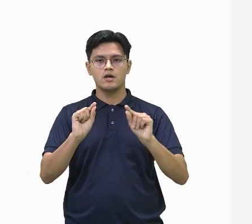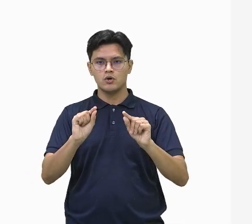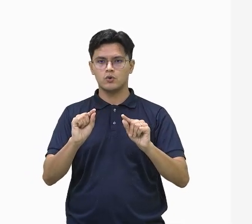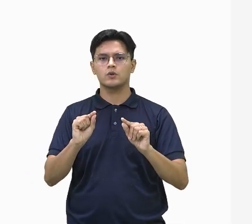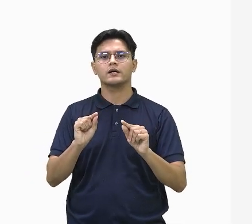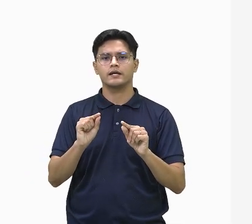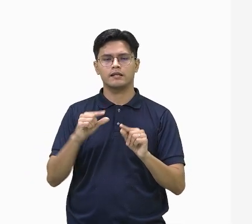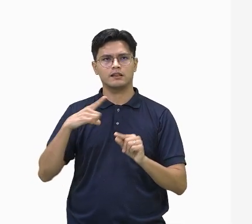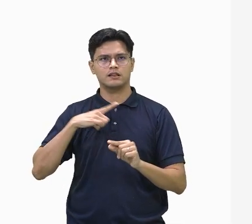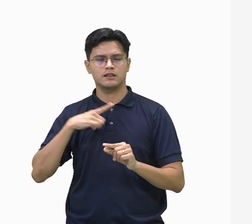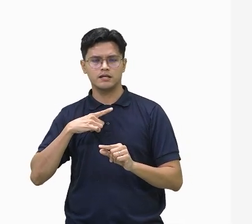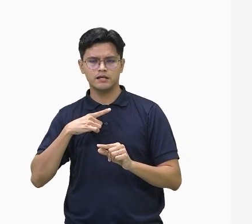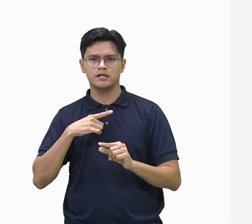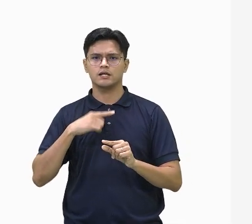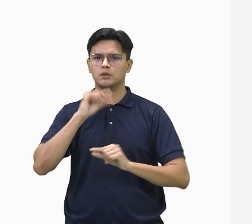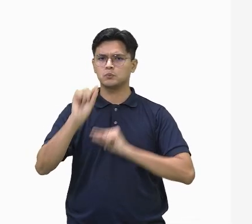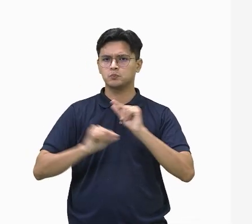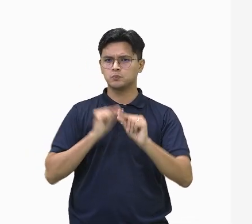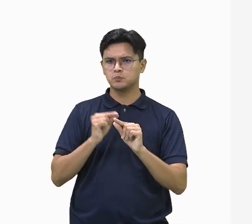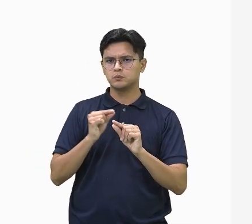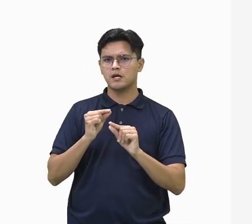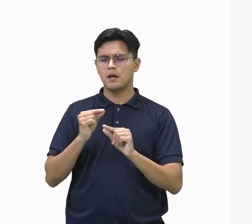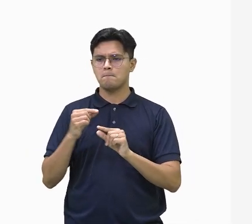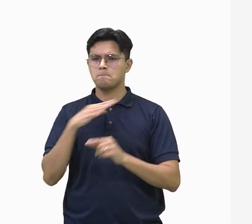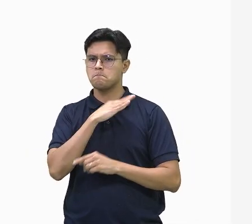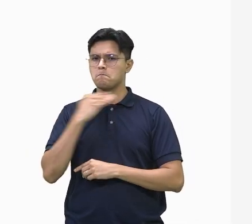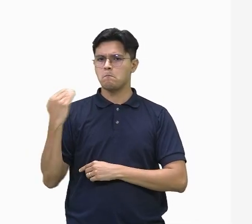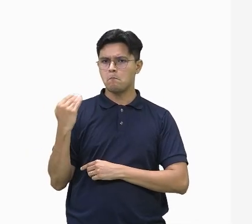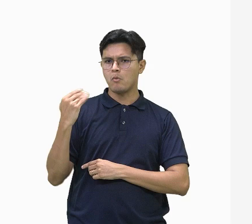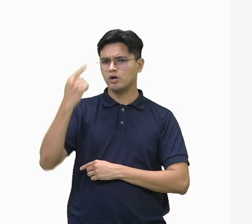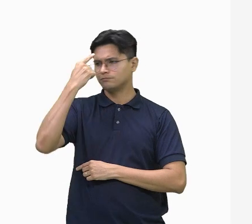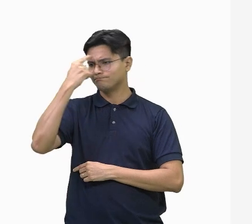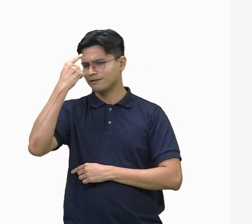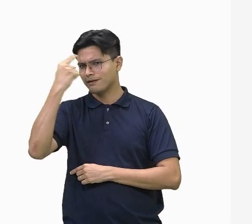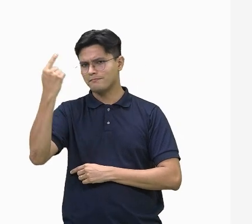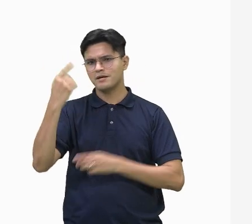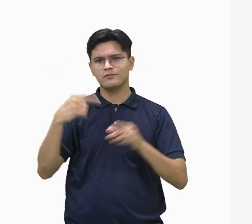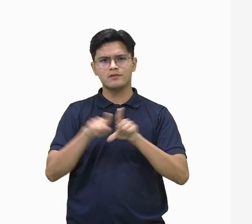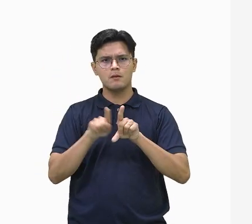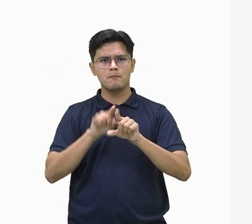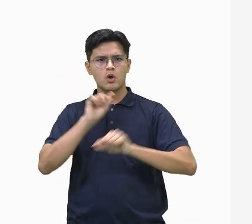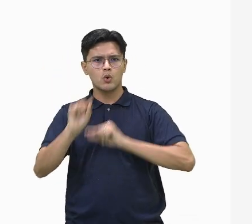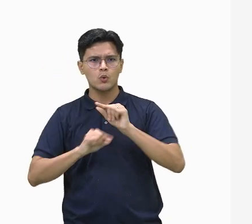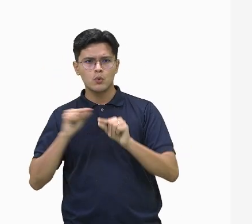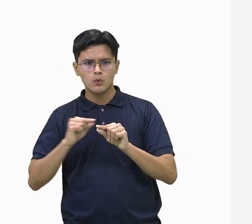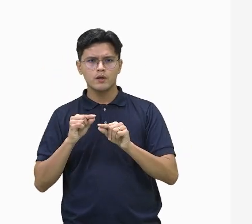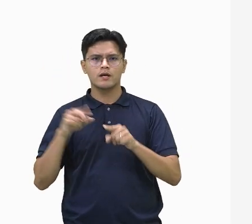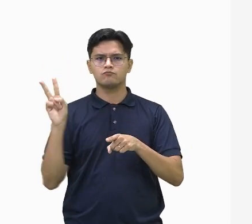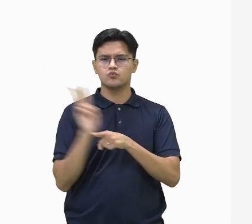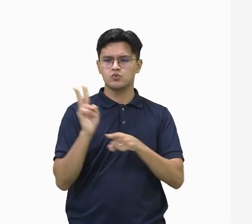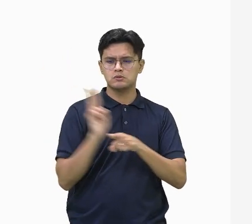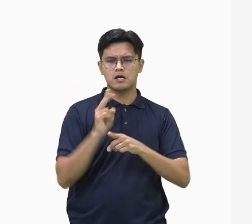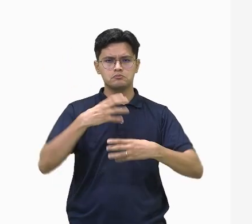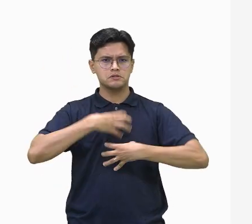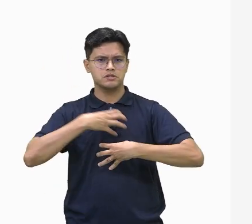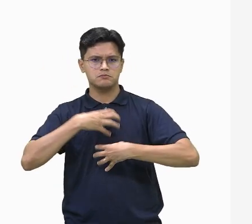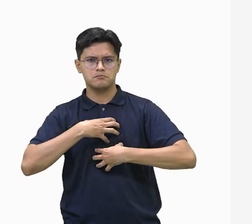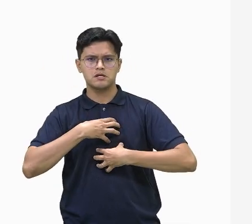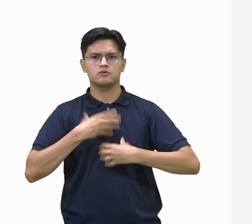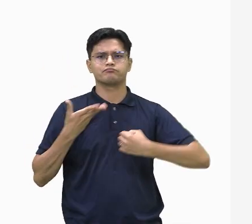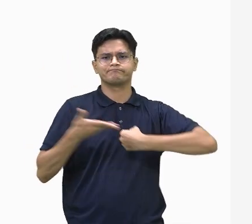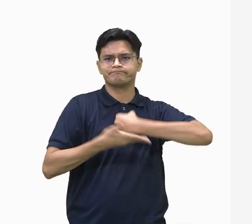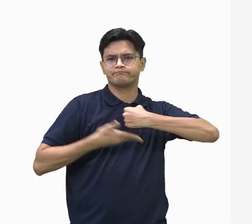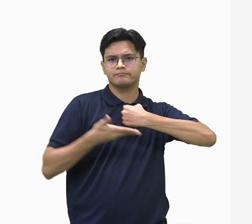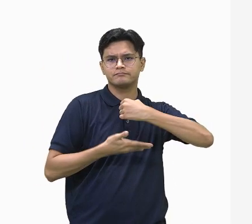sarcasmo, ironia, proteção de sentimentos na natureza, tá bom? Versificação livre, lembrando que esse